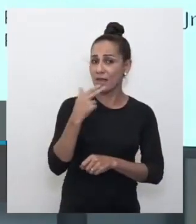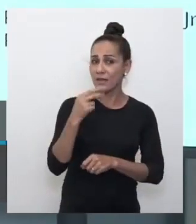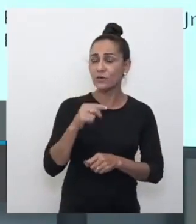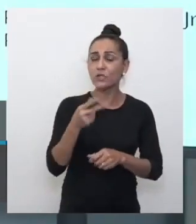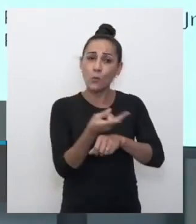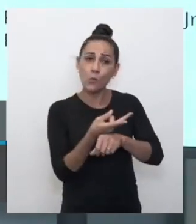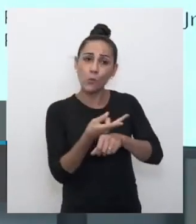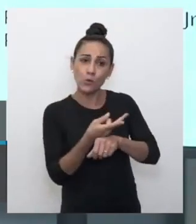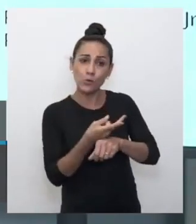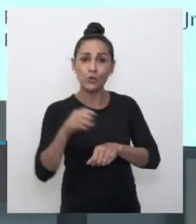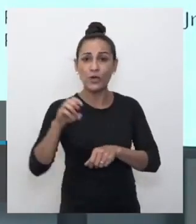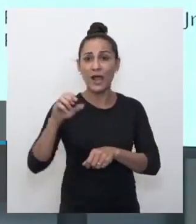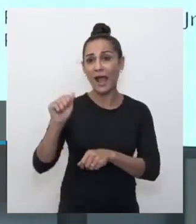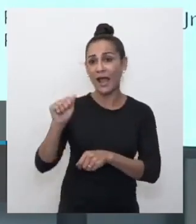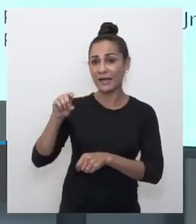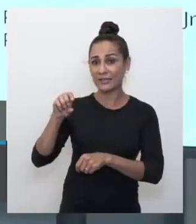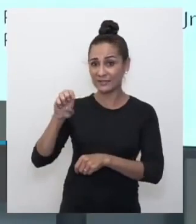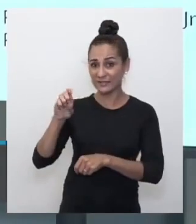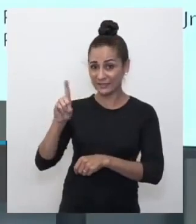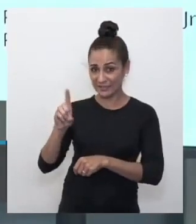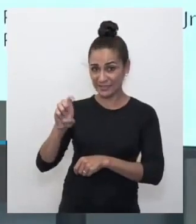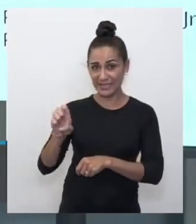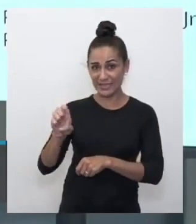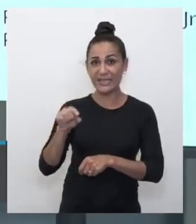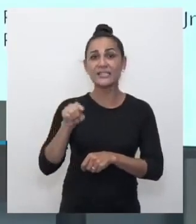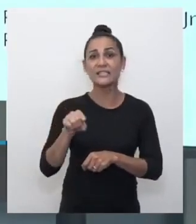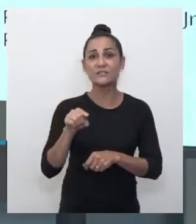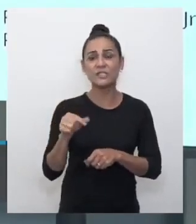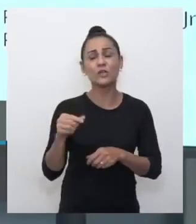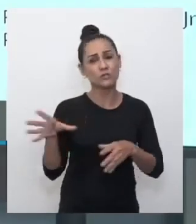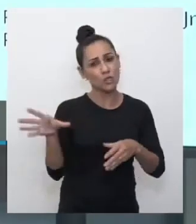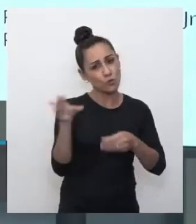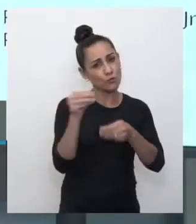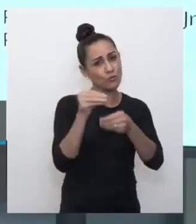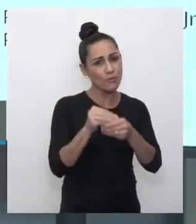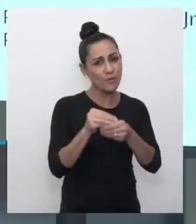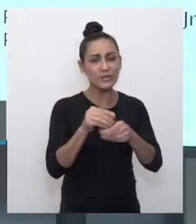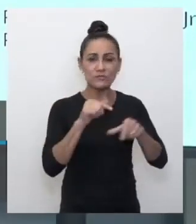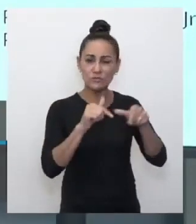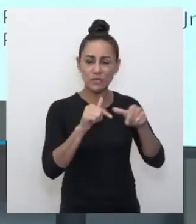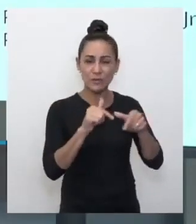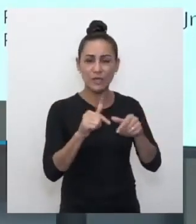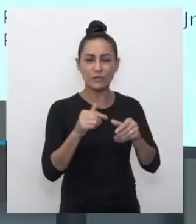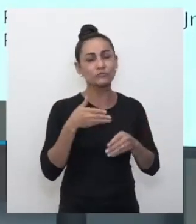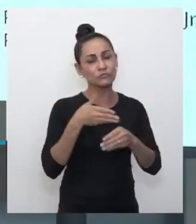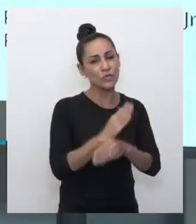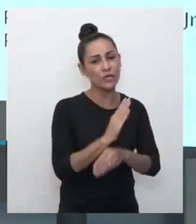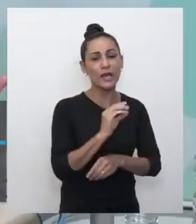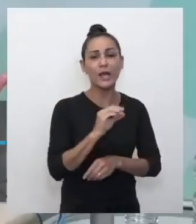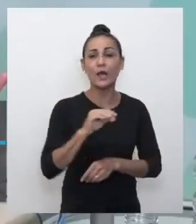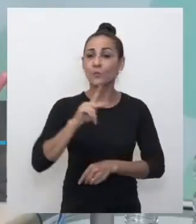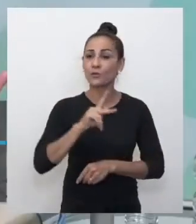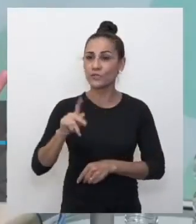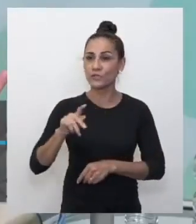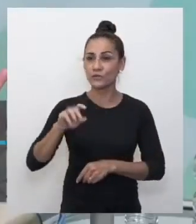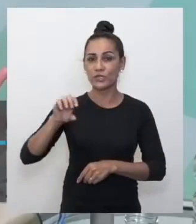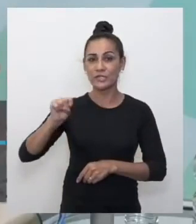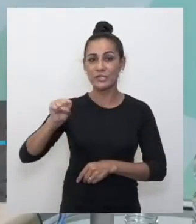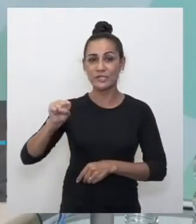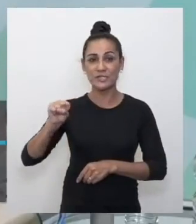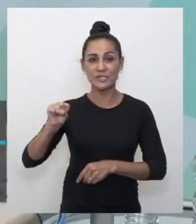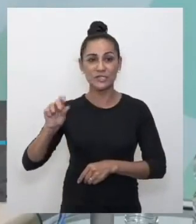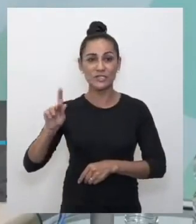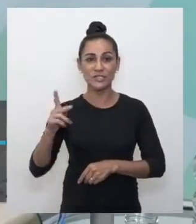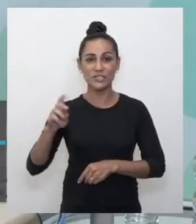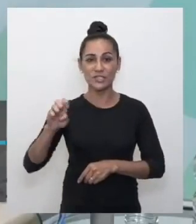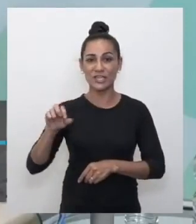ADE e verifica se você consegue completar a sua carga lá, né, indo para o CEL. A professora Sheila falou que ela trabalha no CEL Dom Pedro,